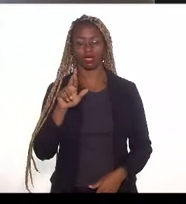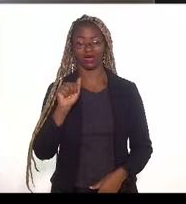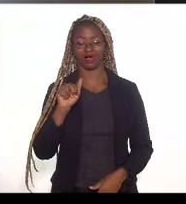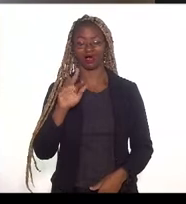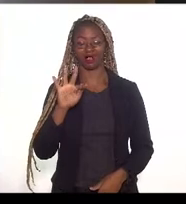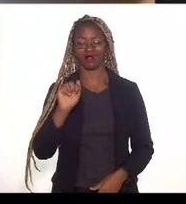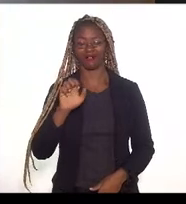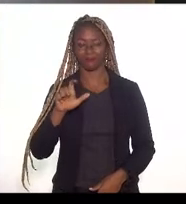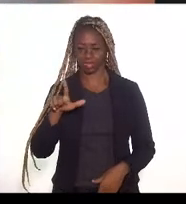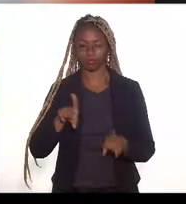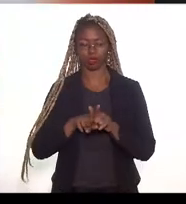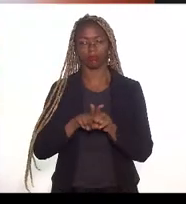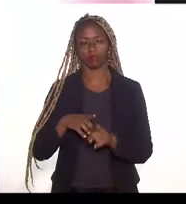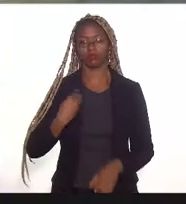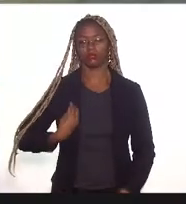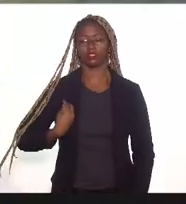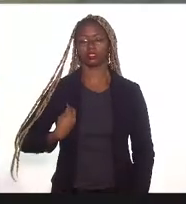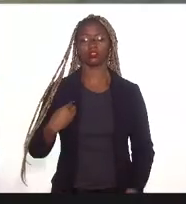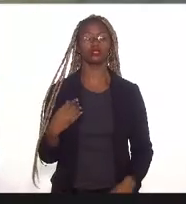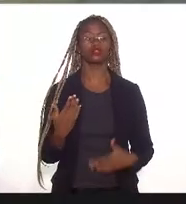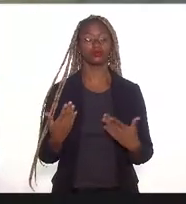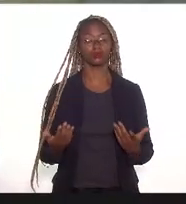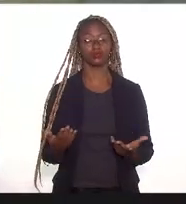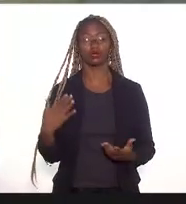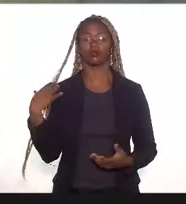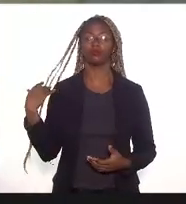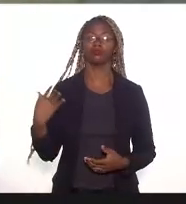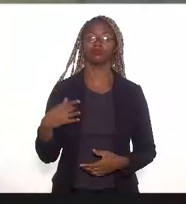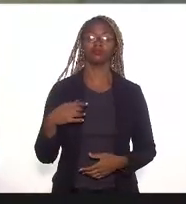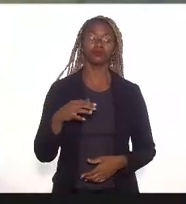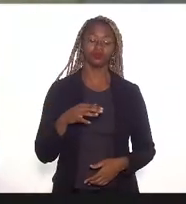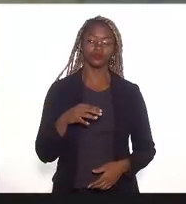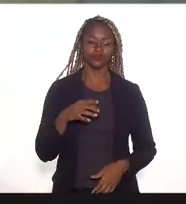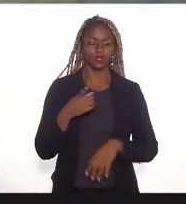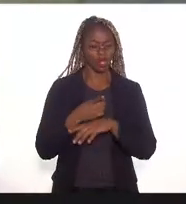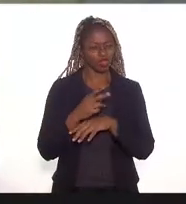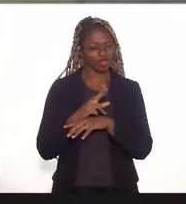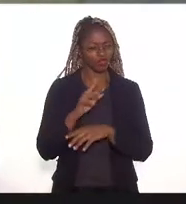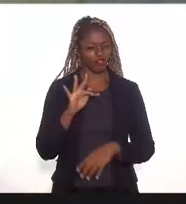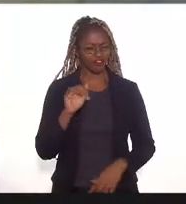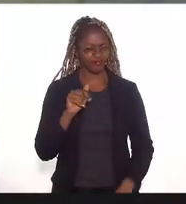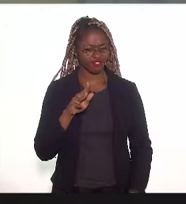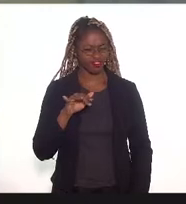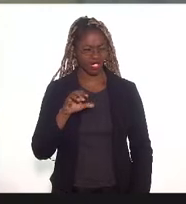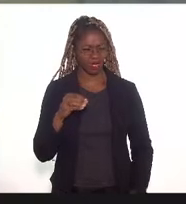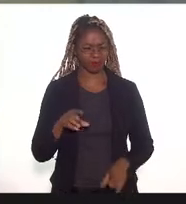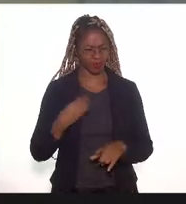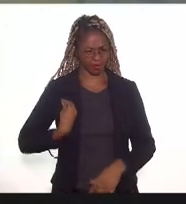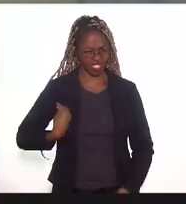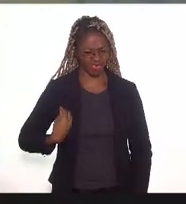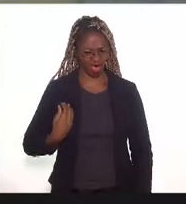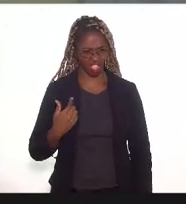Eu pergunto só se o doutor Fábio Mesquita também está presente.